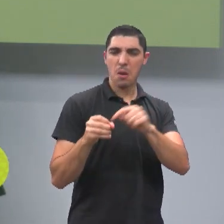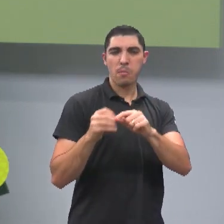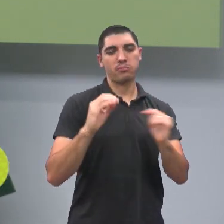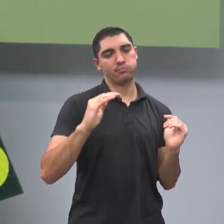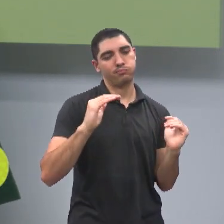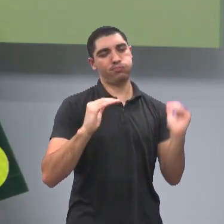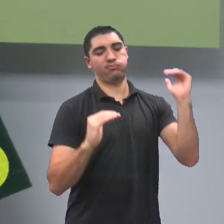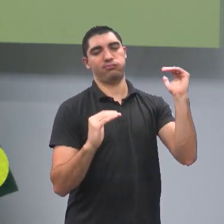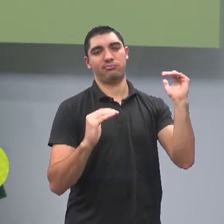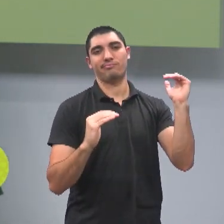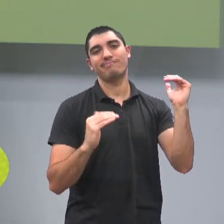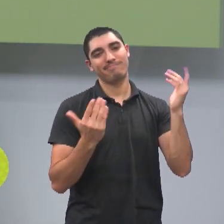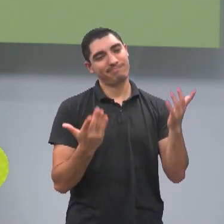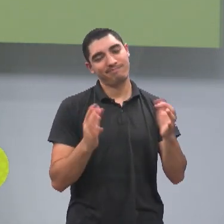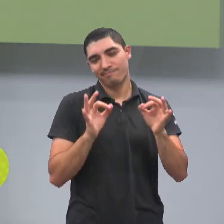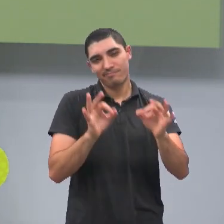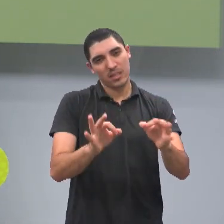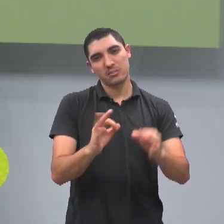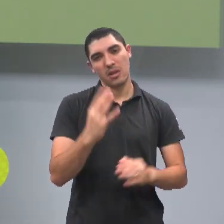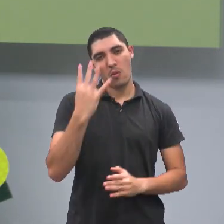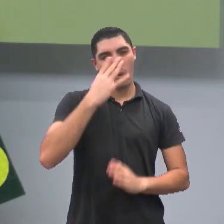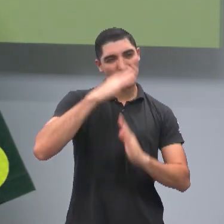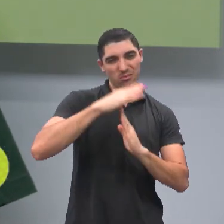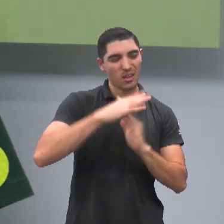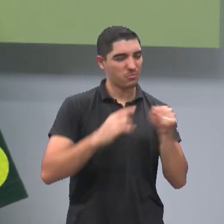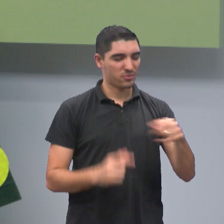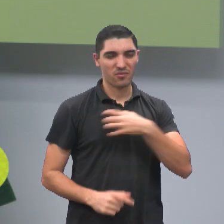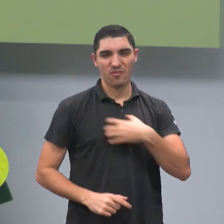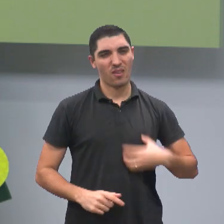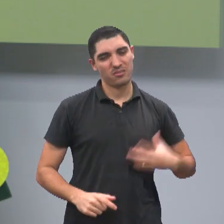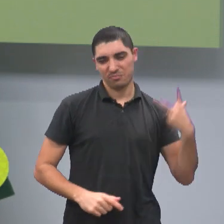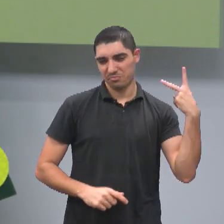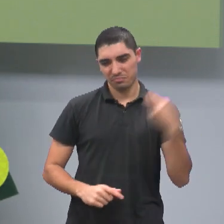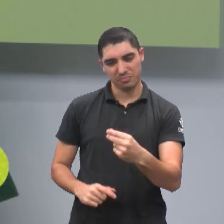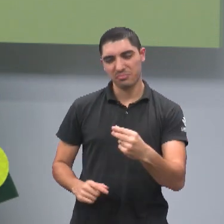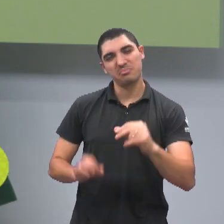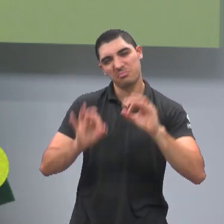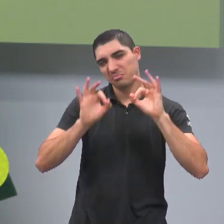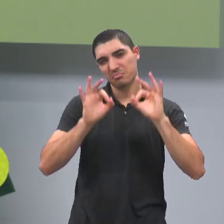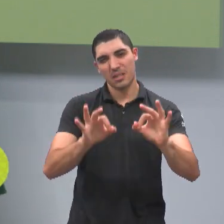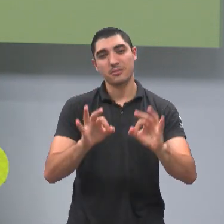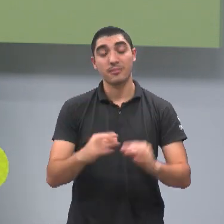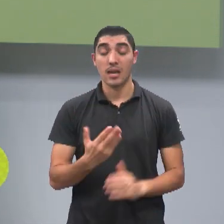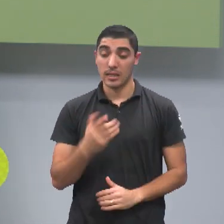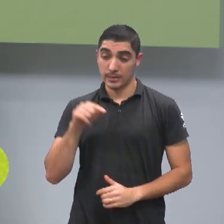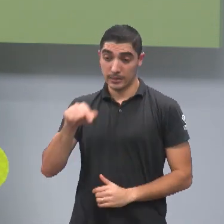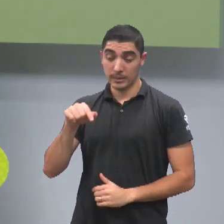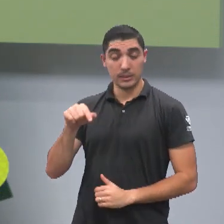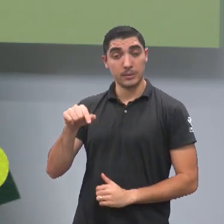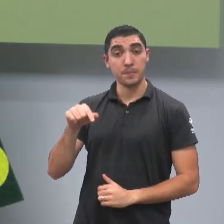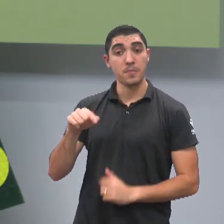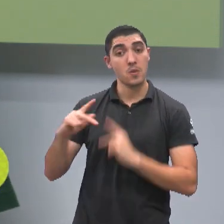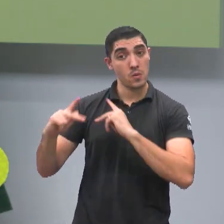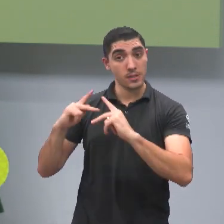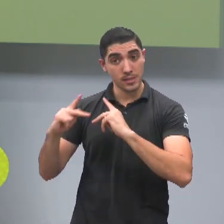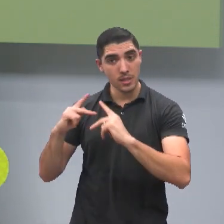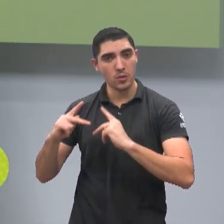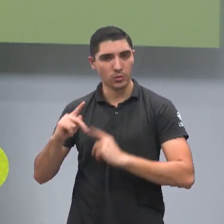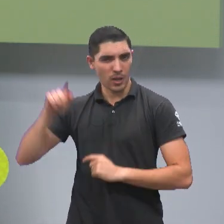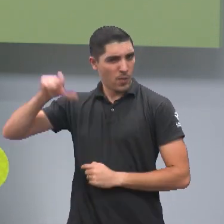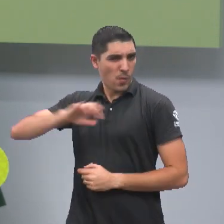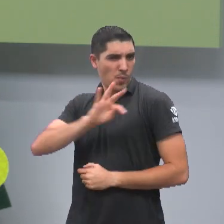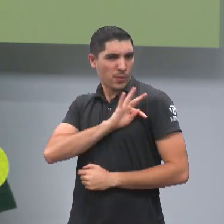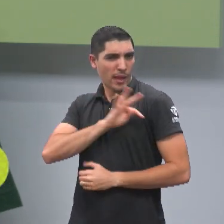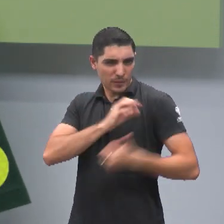dominar a partida. E aí no último quarto realmente só deu o Vasco. E aí o São José, além do que o Regis pontuou, né, além